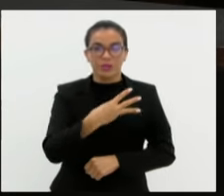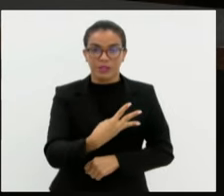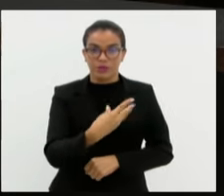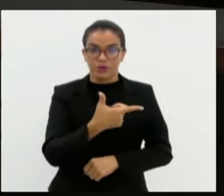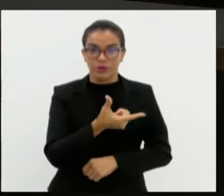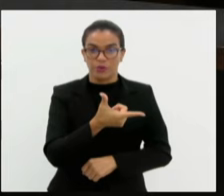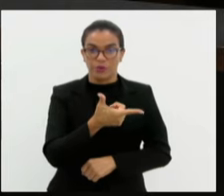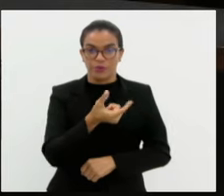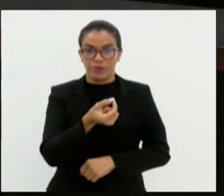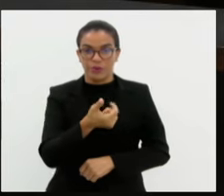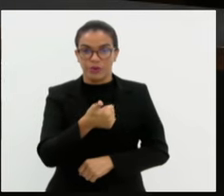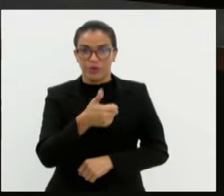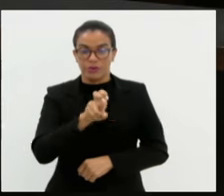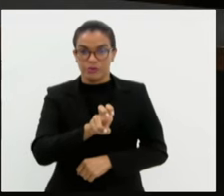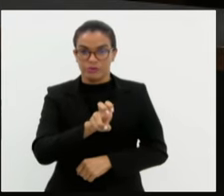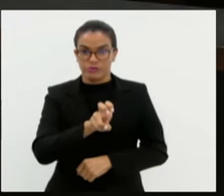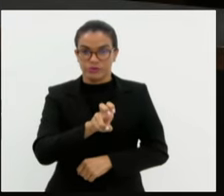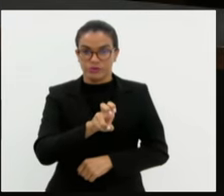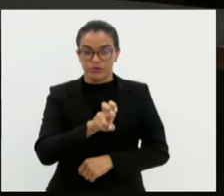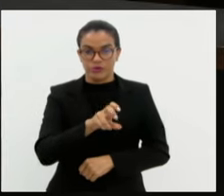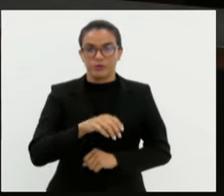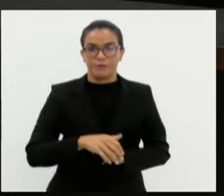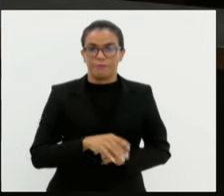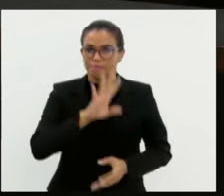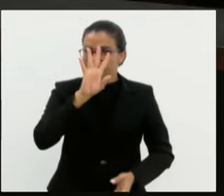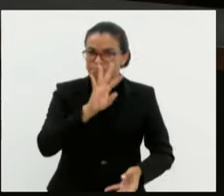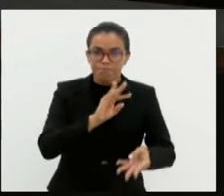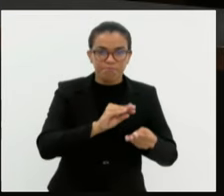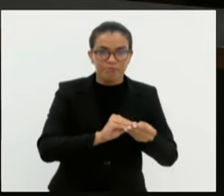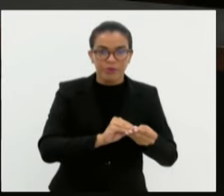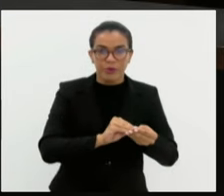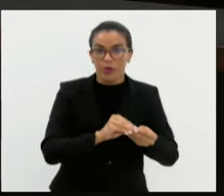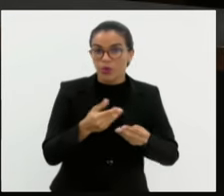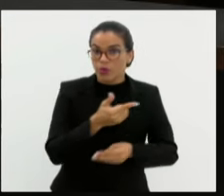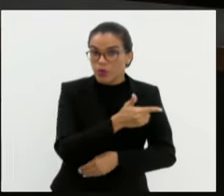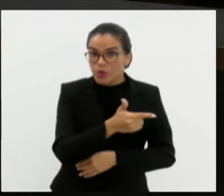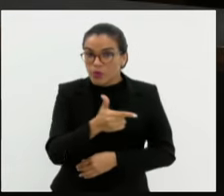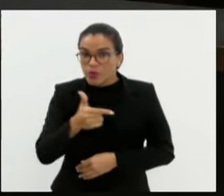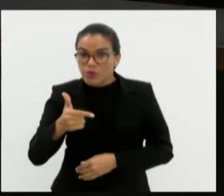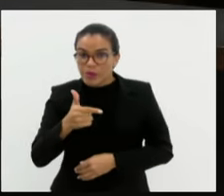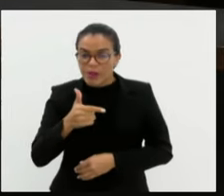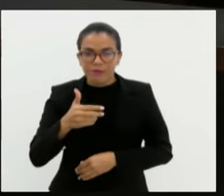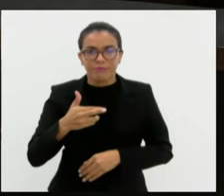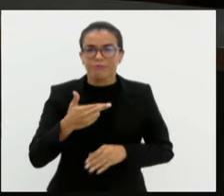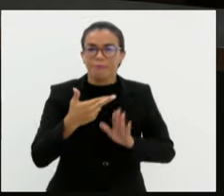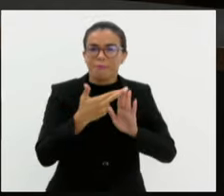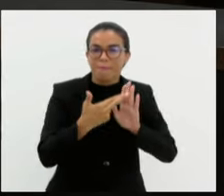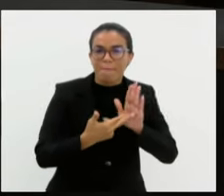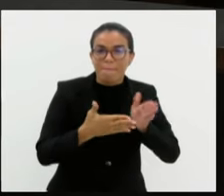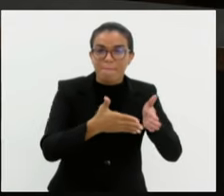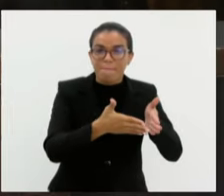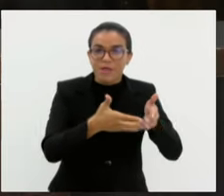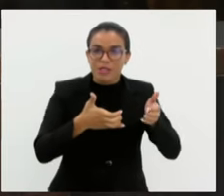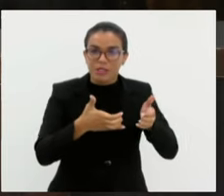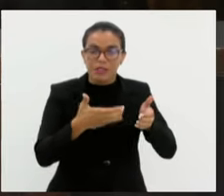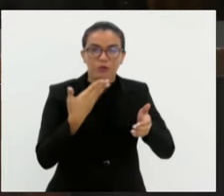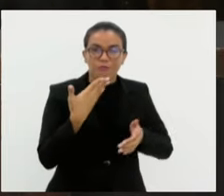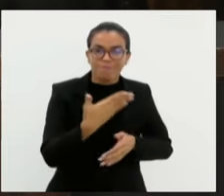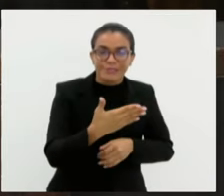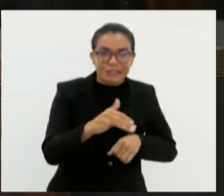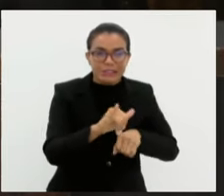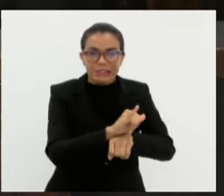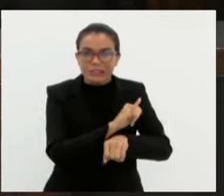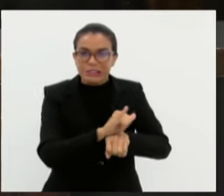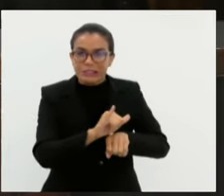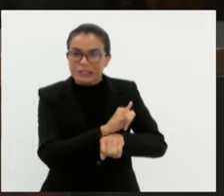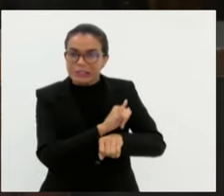53/2012. Em outras palavras, como não mais existe requerimento de licença prévia para